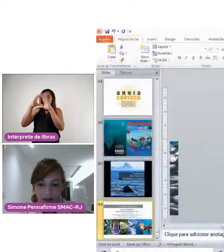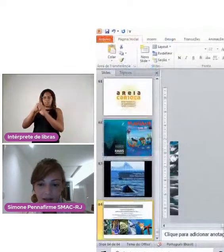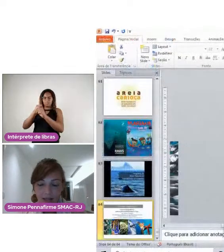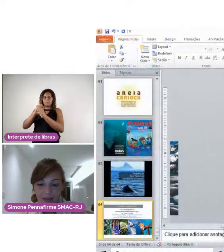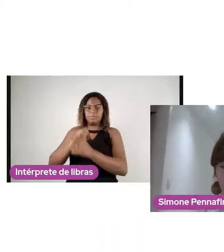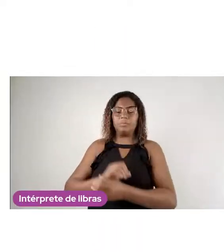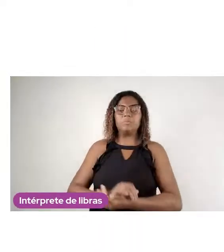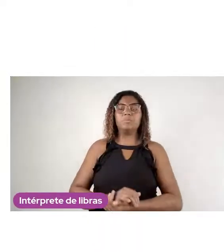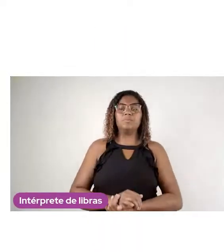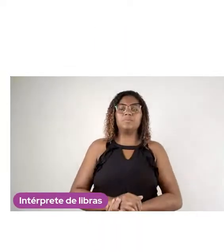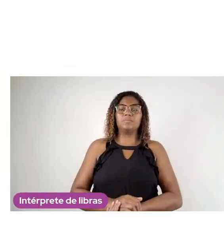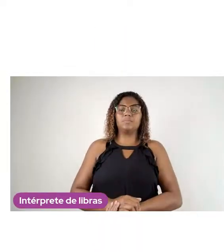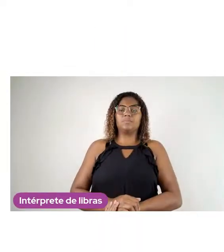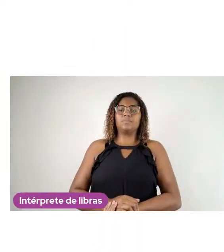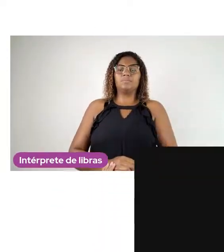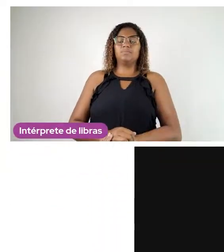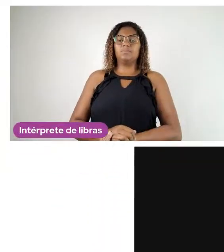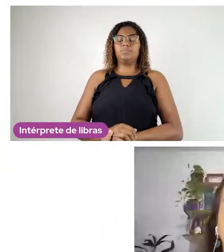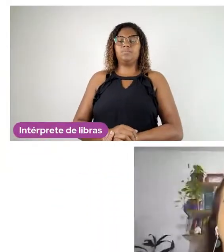a tela.